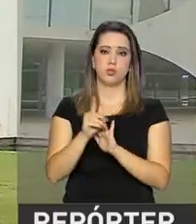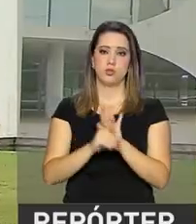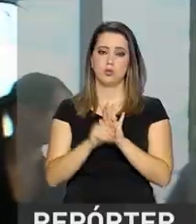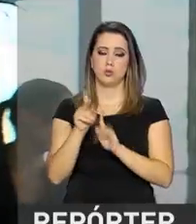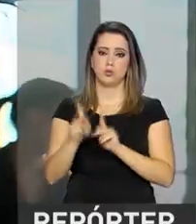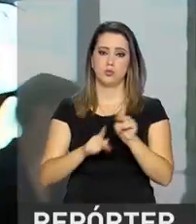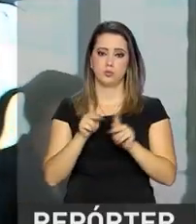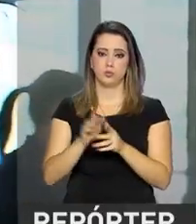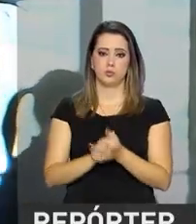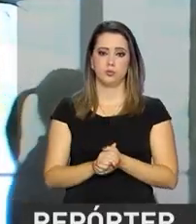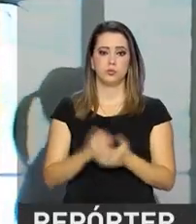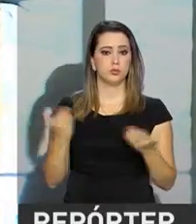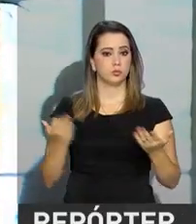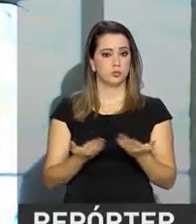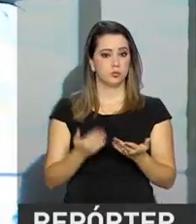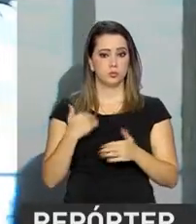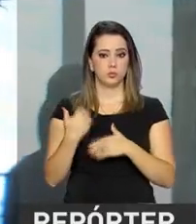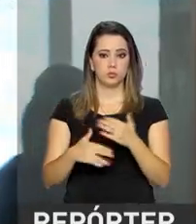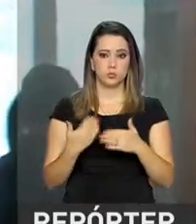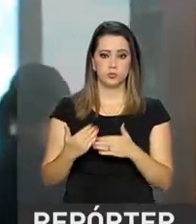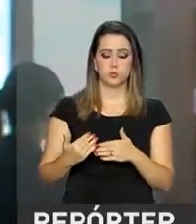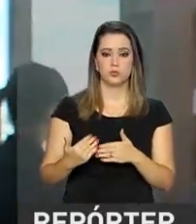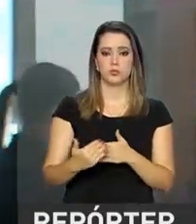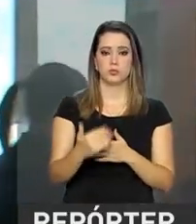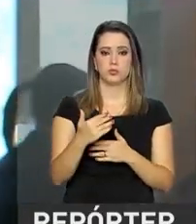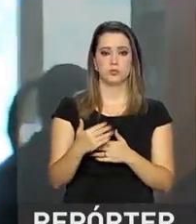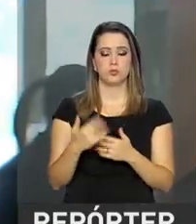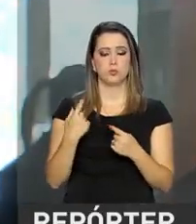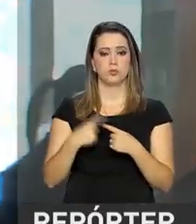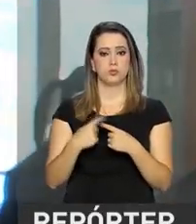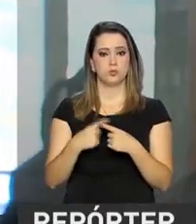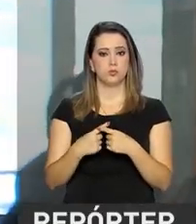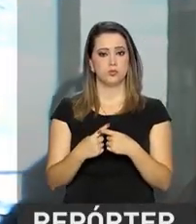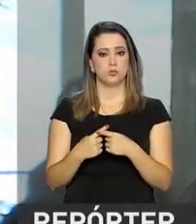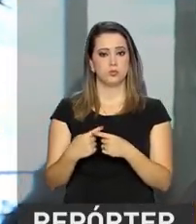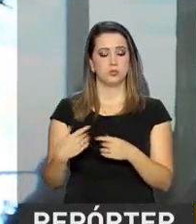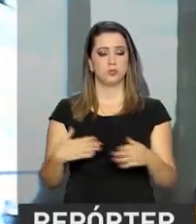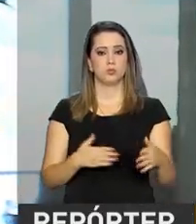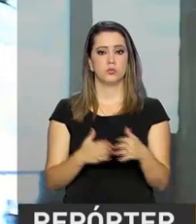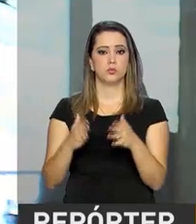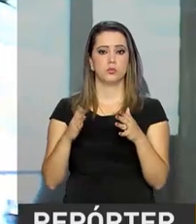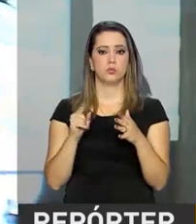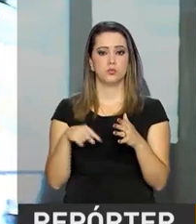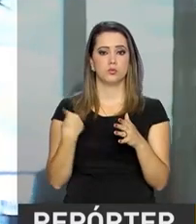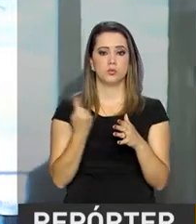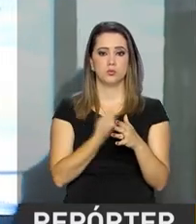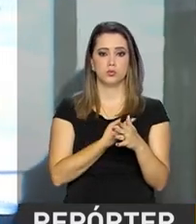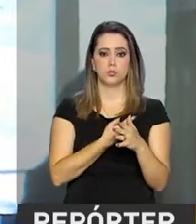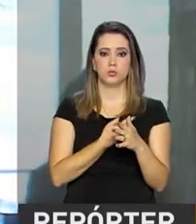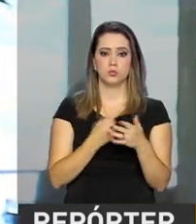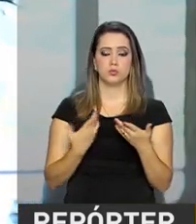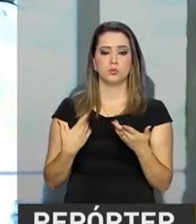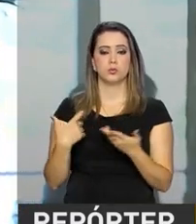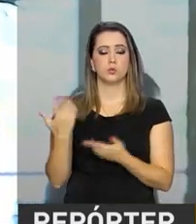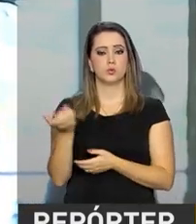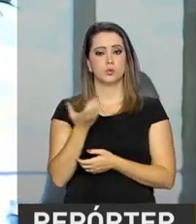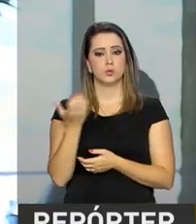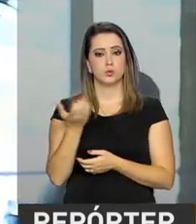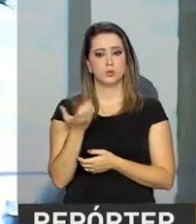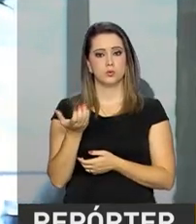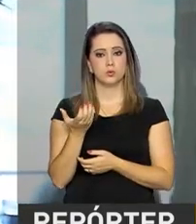um avanço no sentido daquilo no rumo da aquilo que nós desejamos